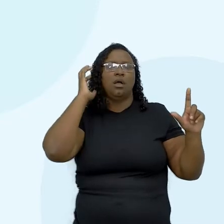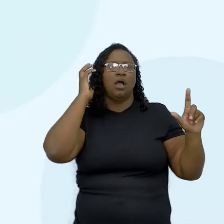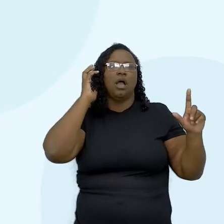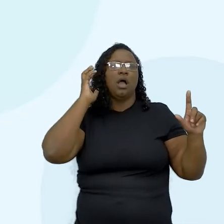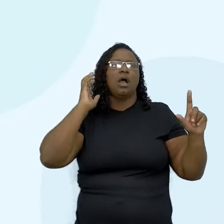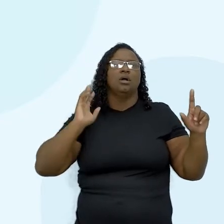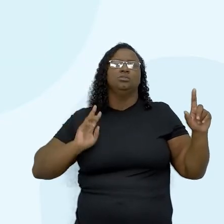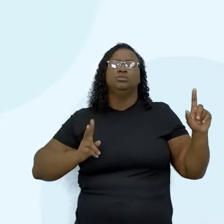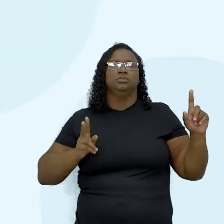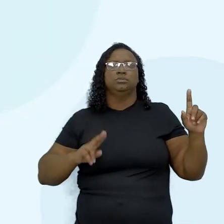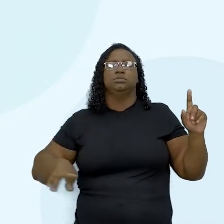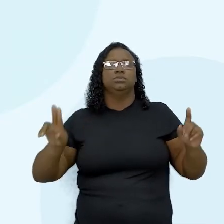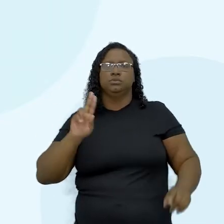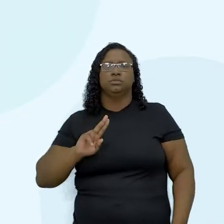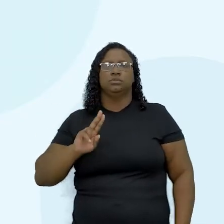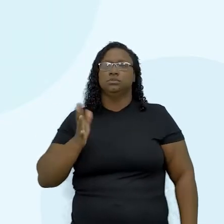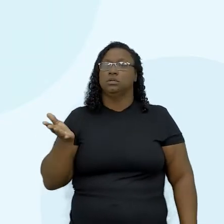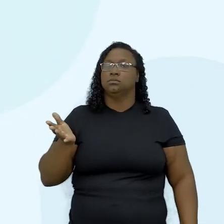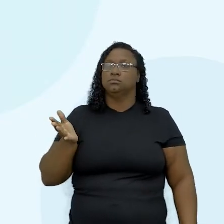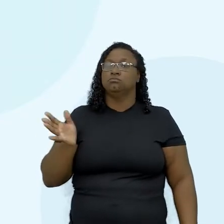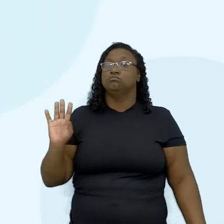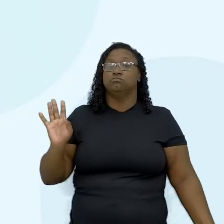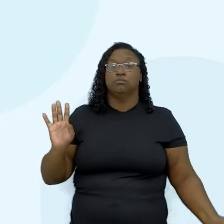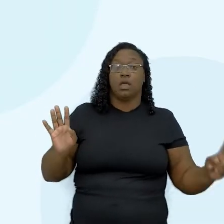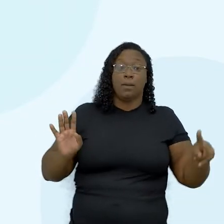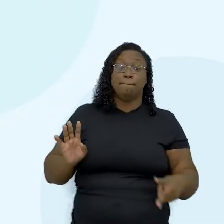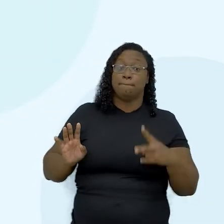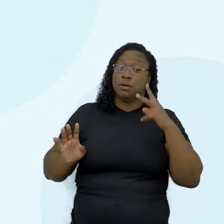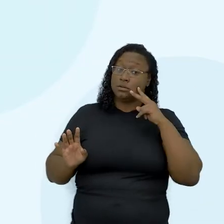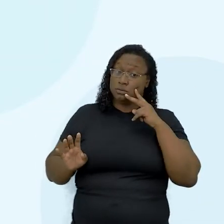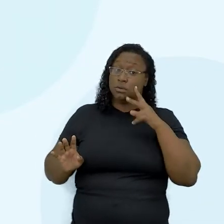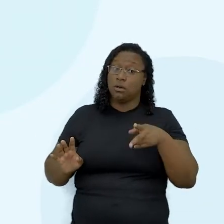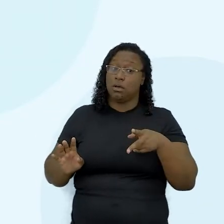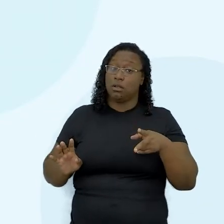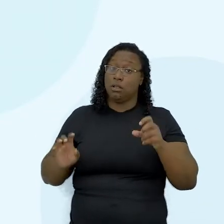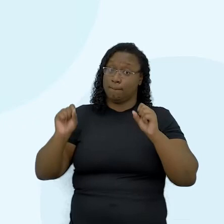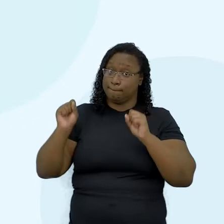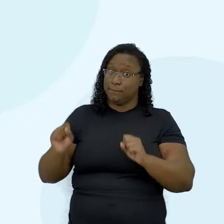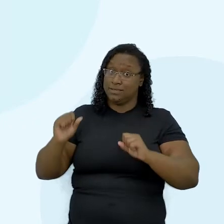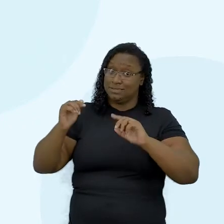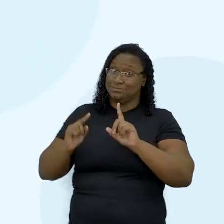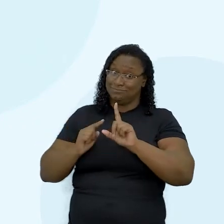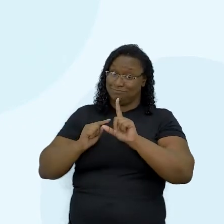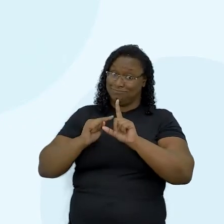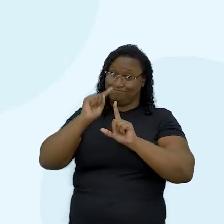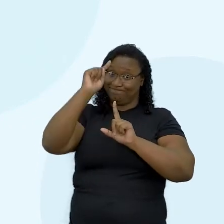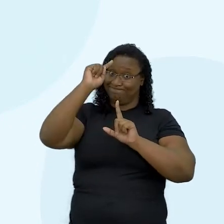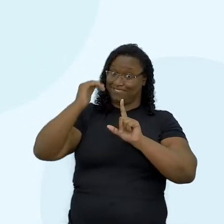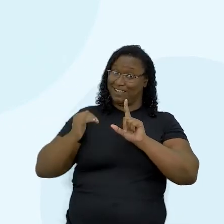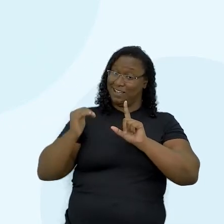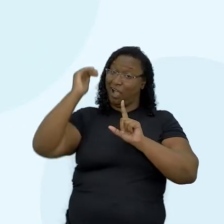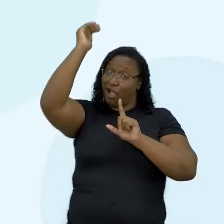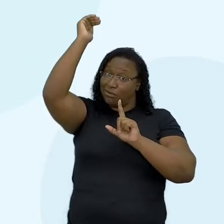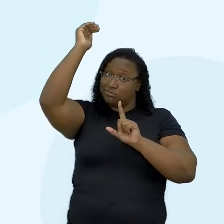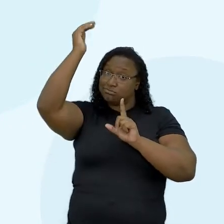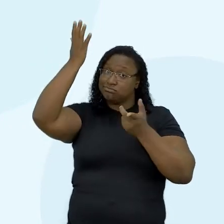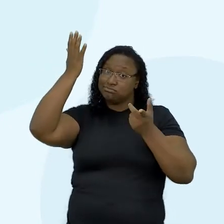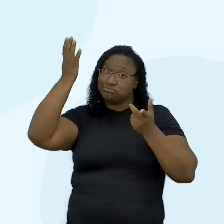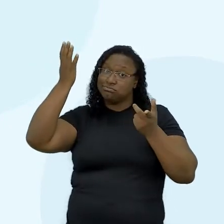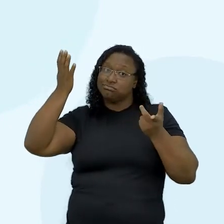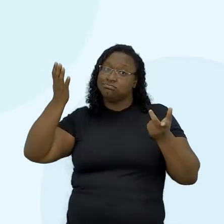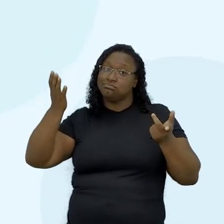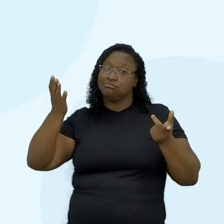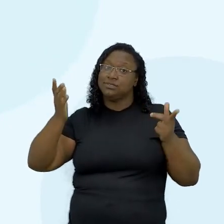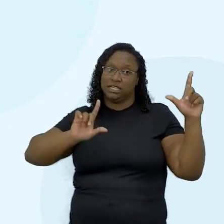mantendo o mesmo consumo. Seria algo do tipo? Mas dá uma olhada na potência, tá alta, né? É, 2.000 é alta, né? Então a televisão não tem. Mas não tem